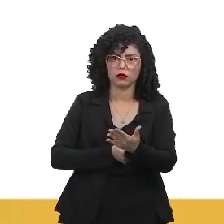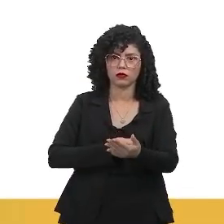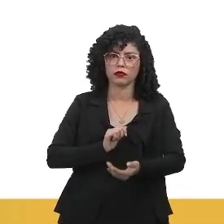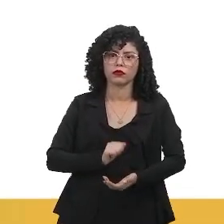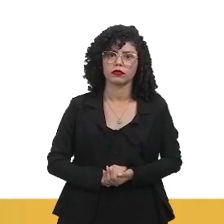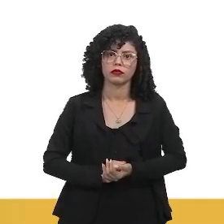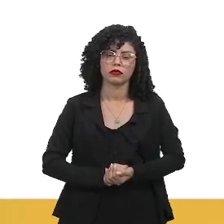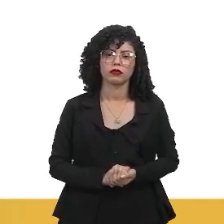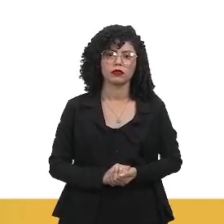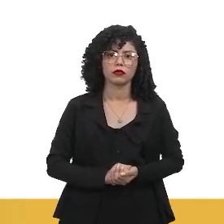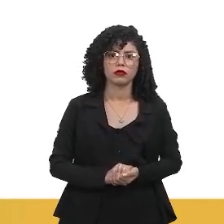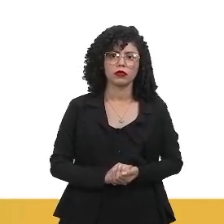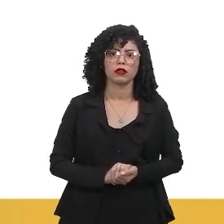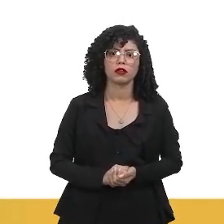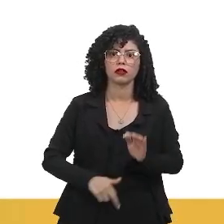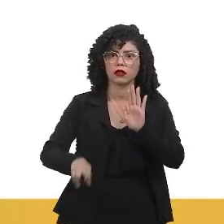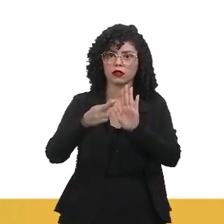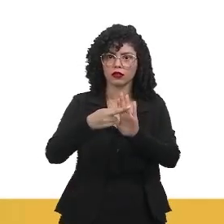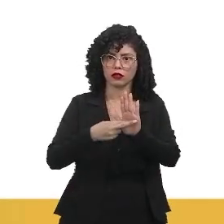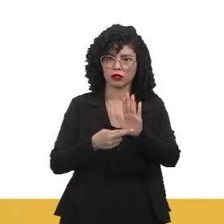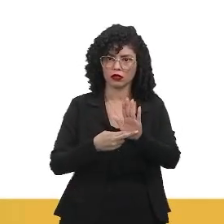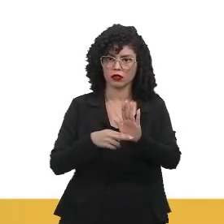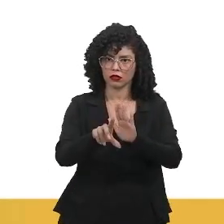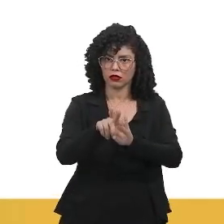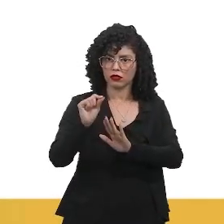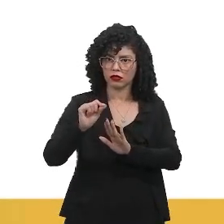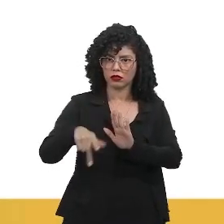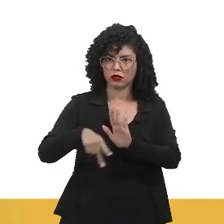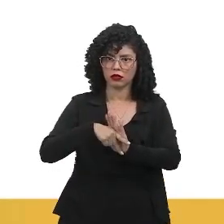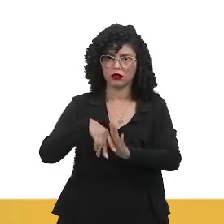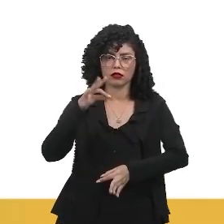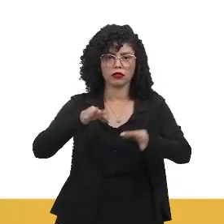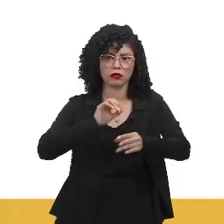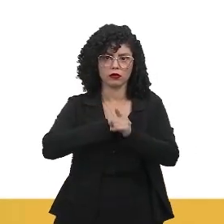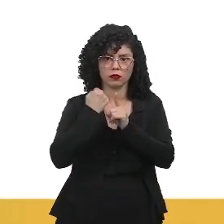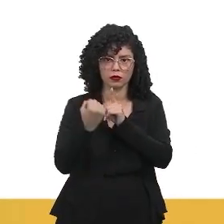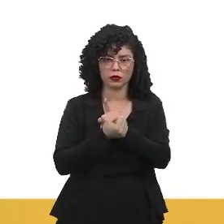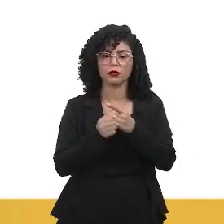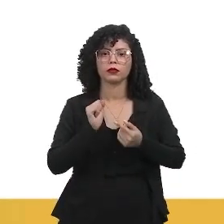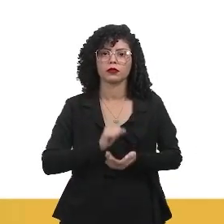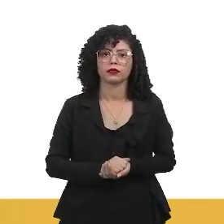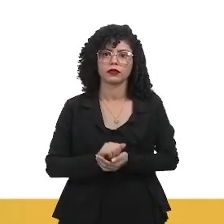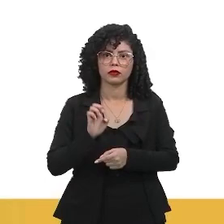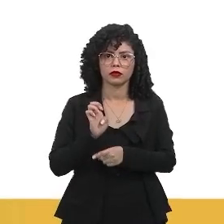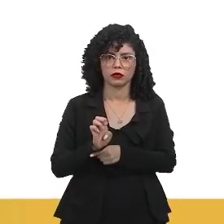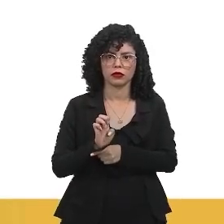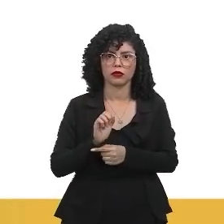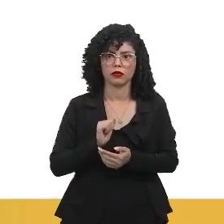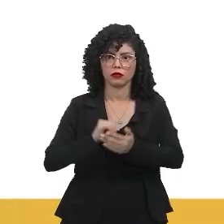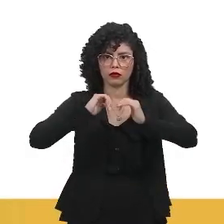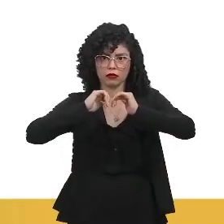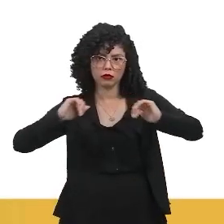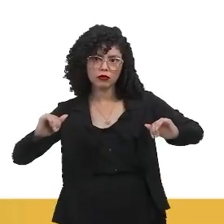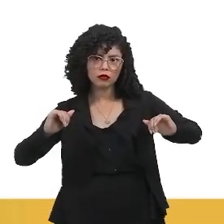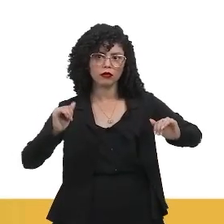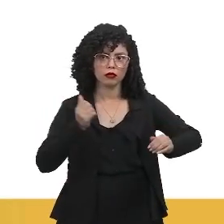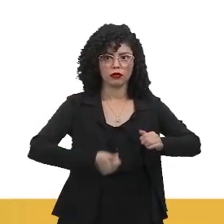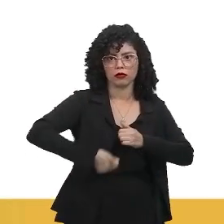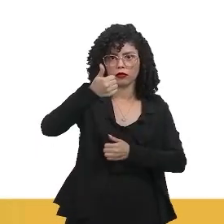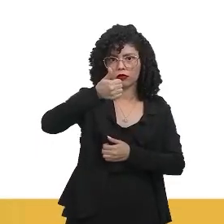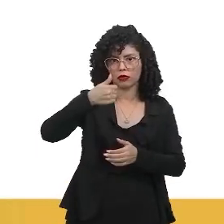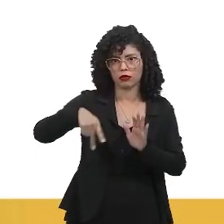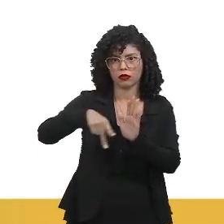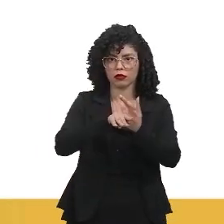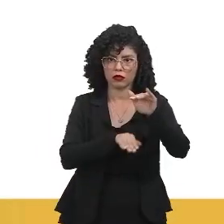Letra D, regulamentação dos privilégios pela justiça social. E letra E, repartição